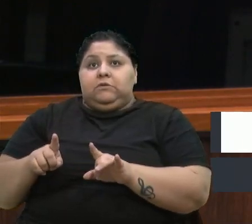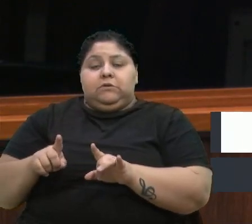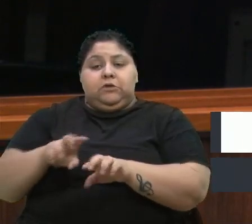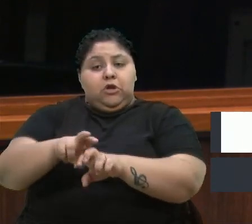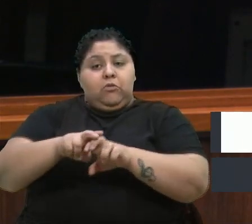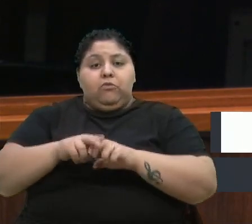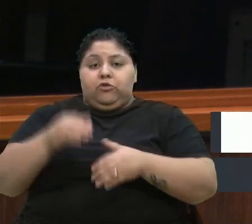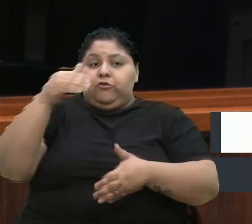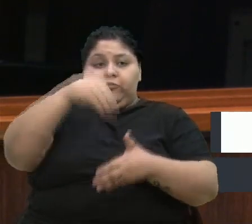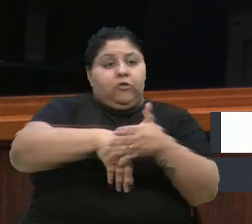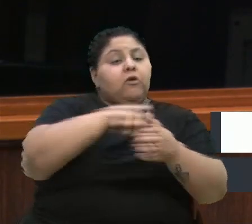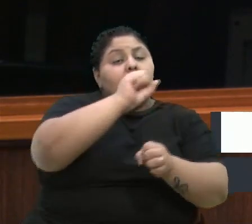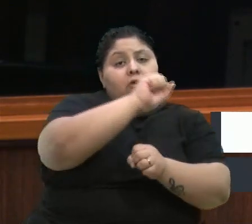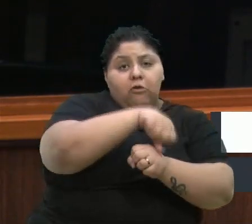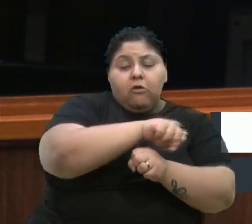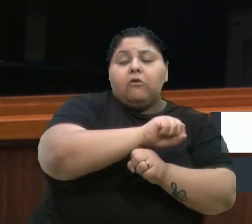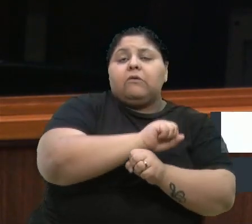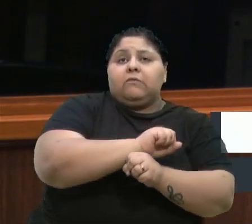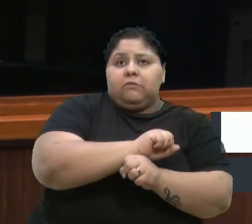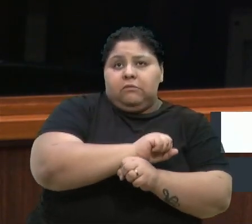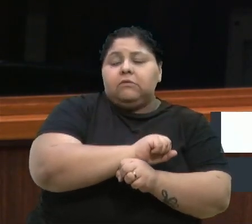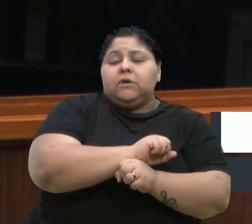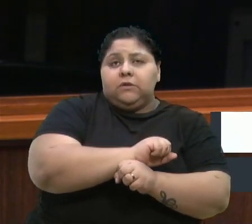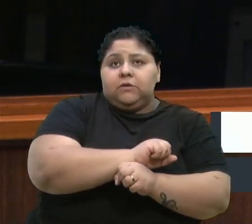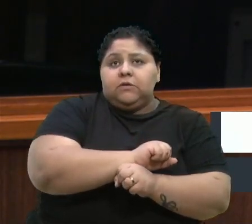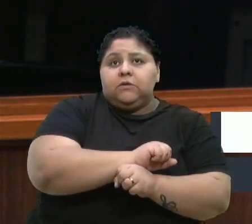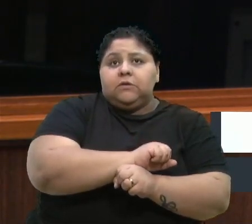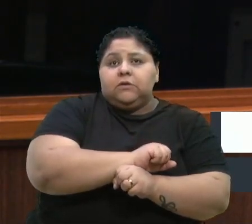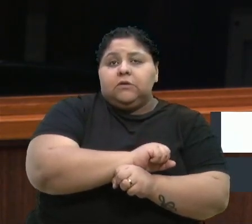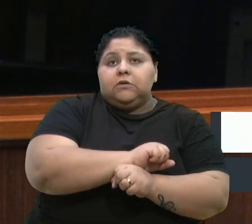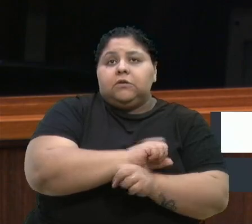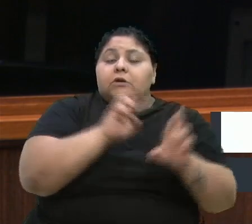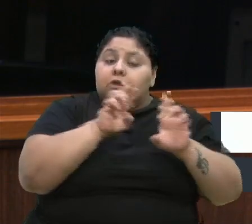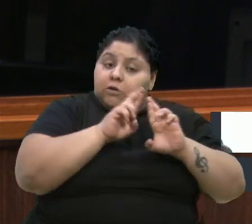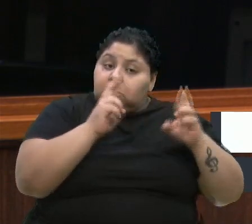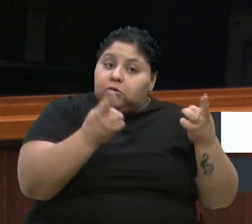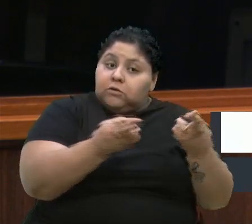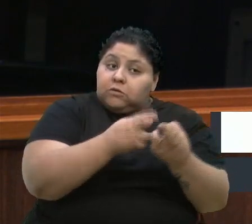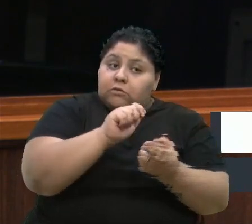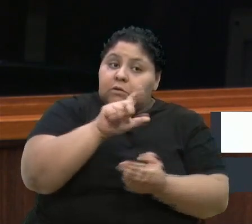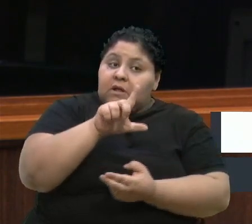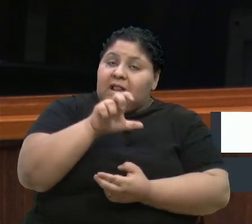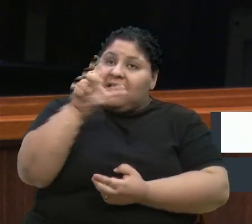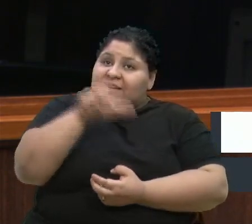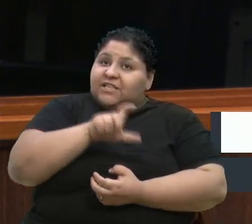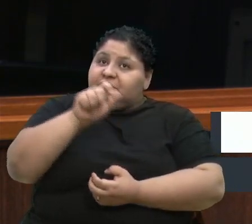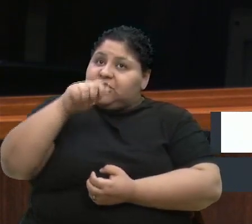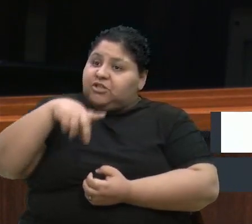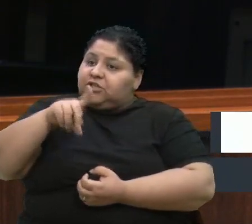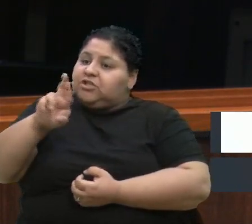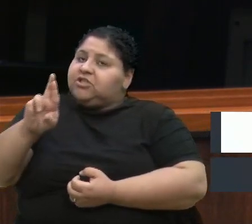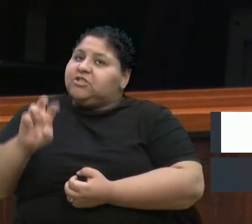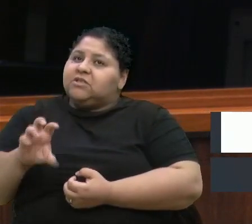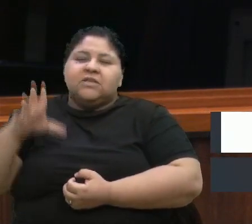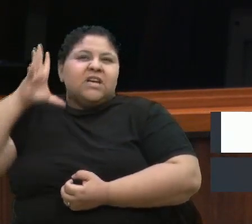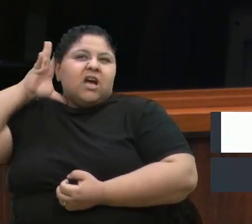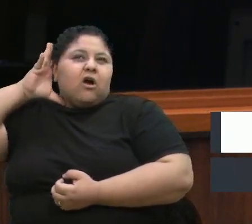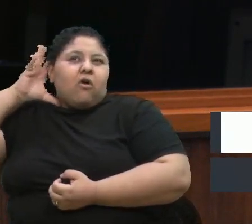favorável. Eu votei favorável à oitiva do Alexandre Silva.